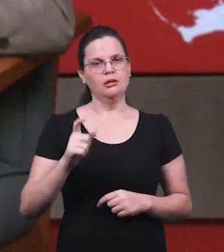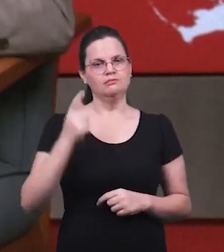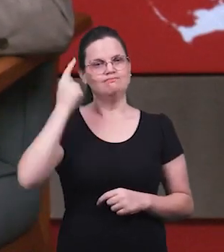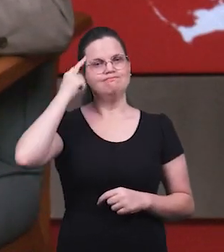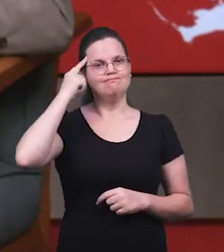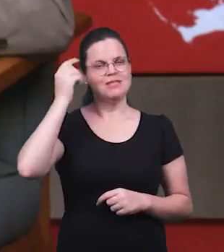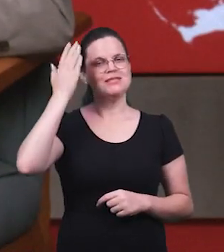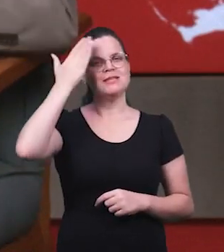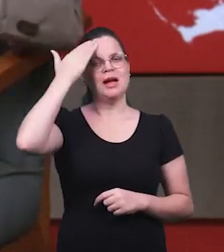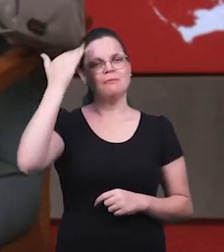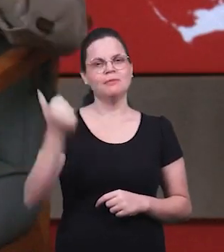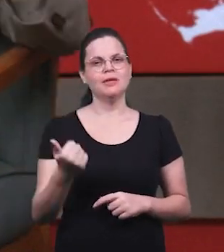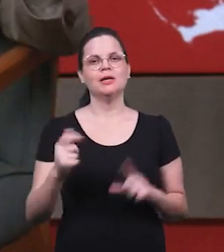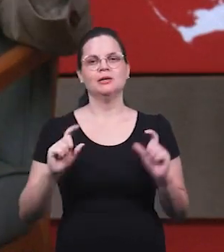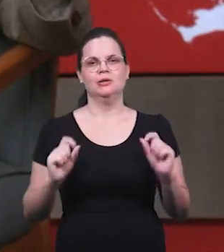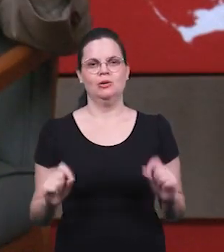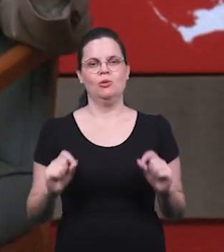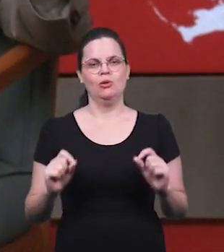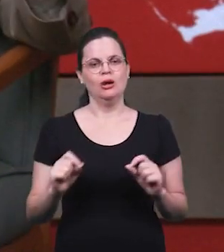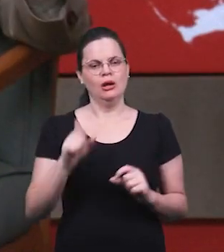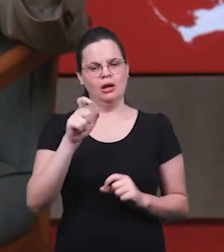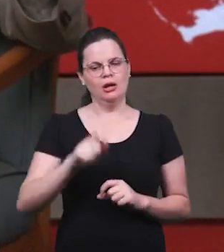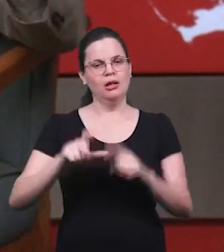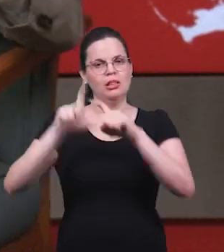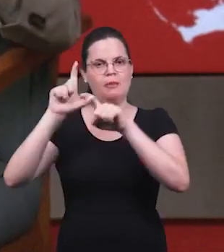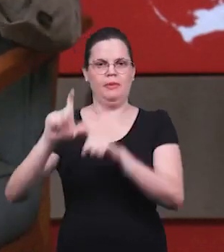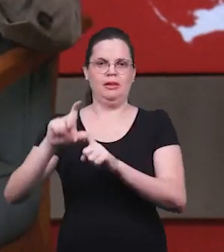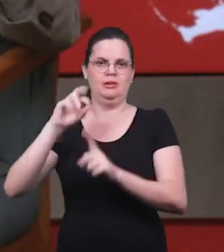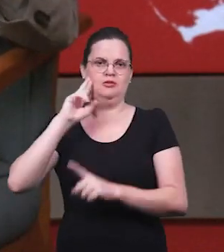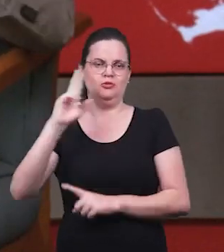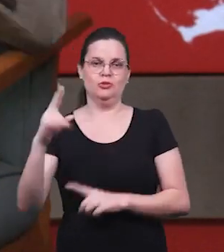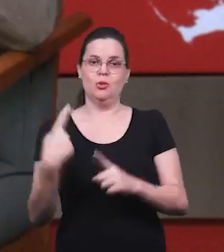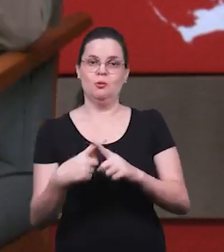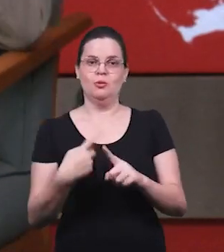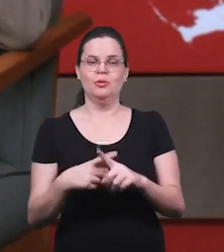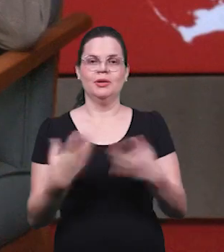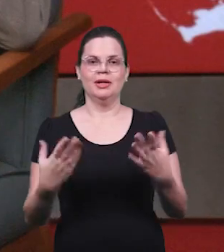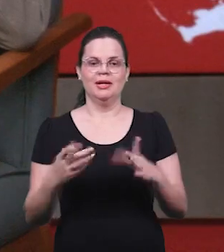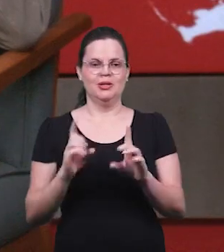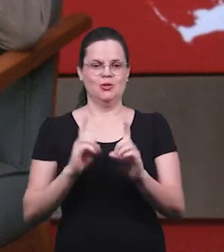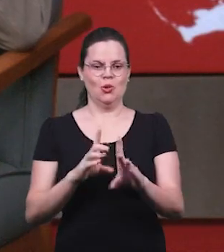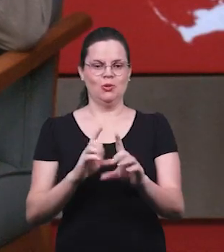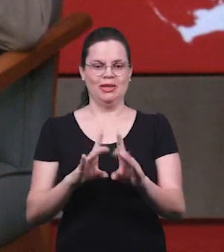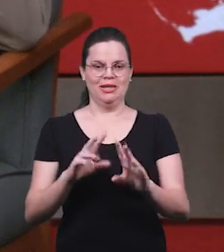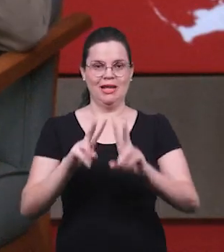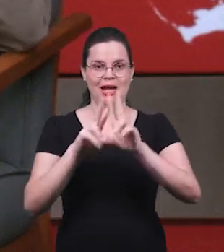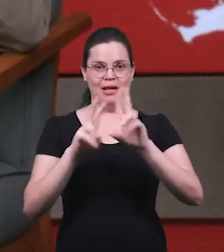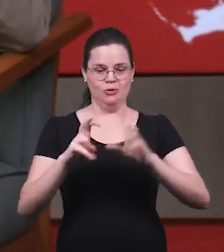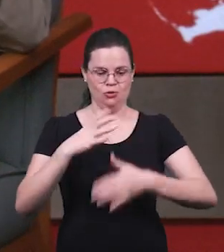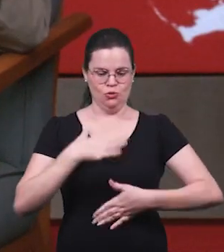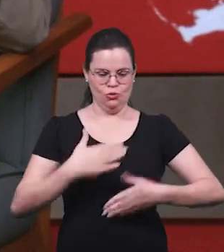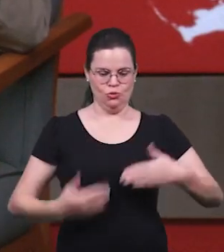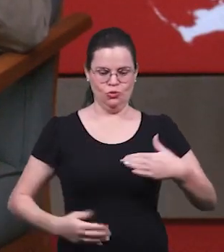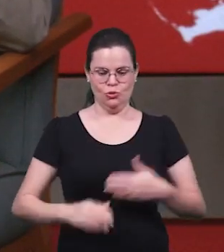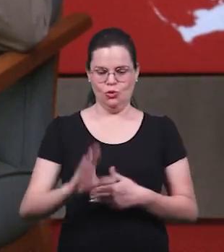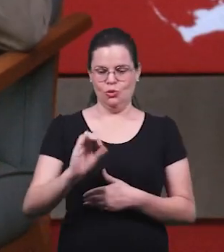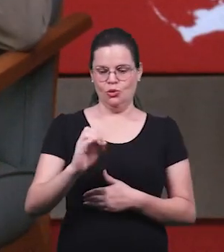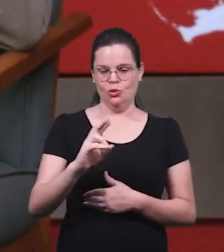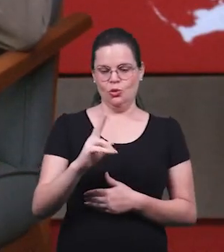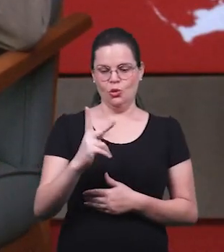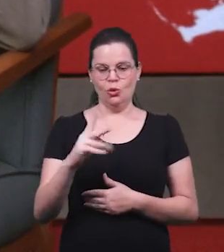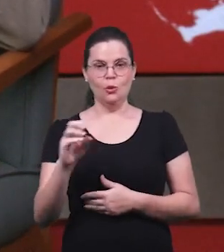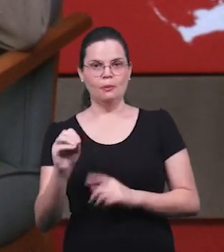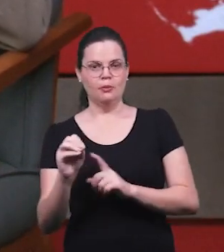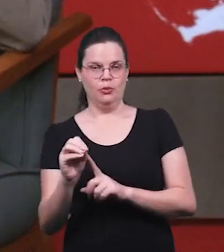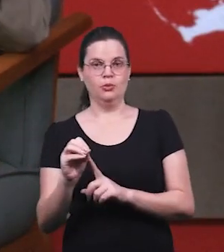dependência, né? A doutrina de corpo, quem praticamente ensina é ele, mas ele tinha uma ideia de